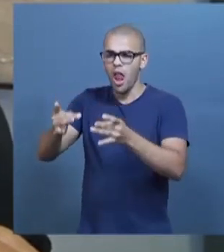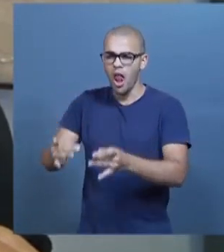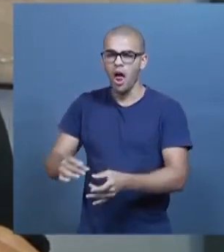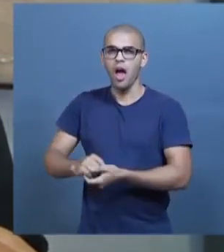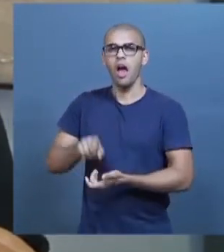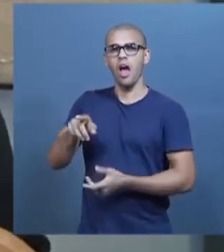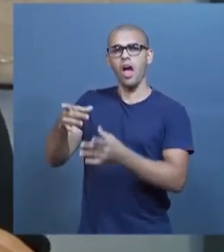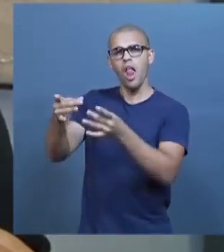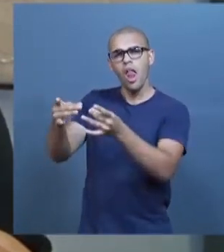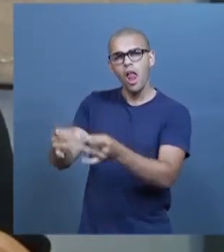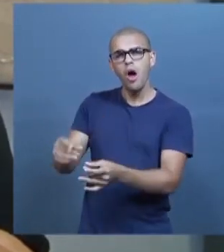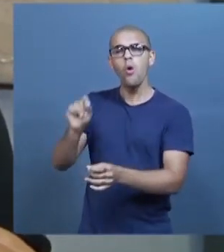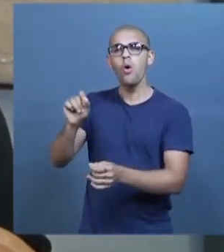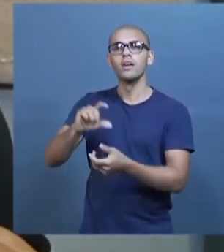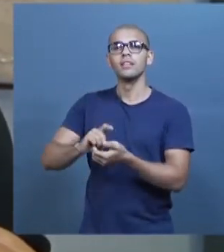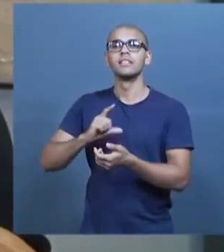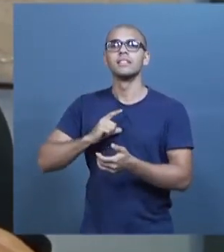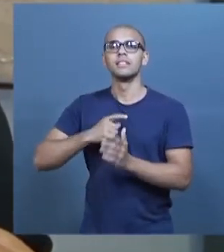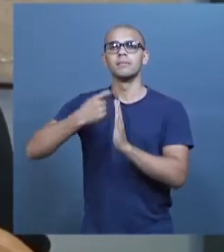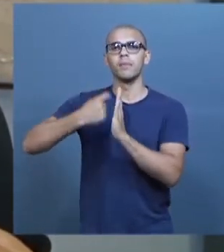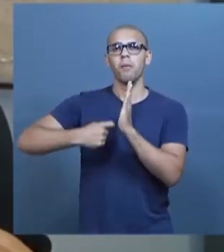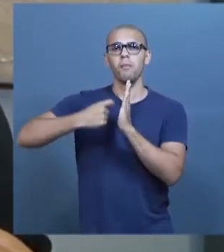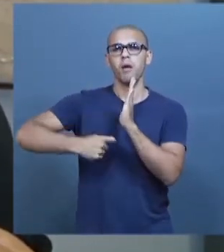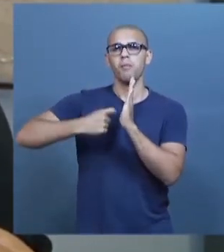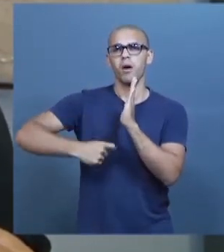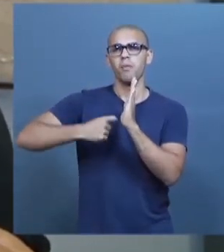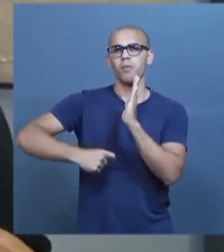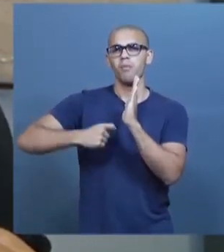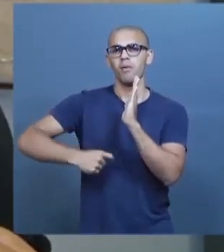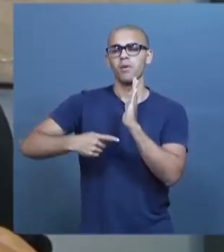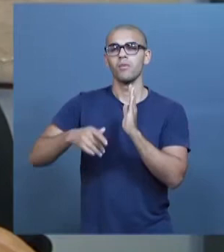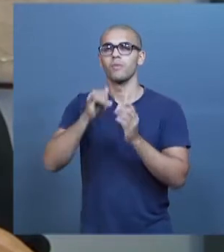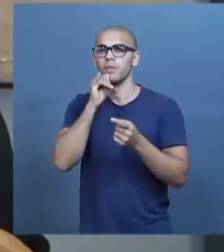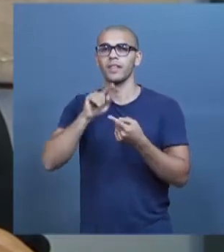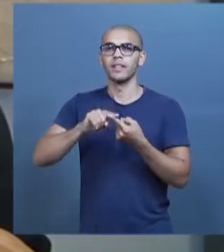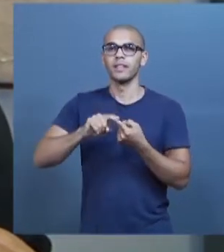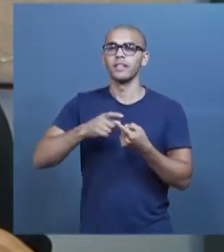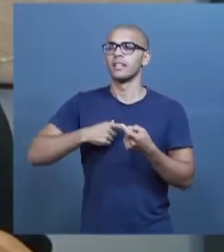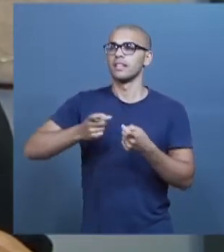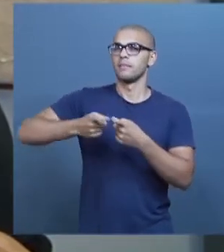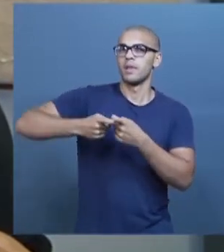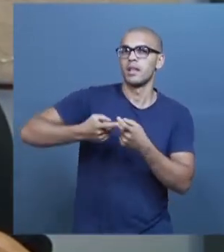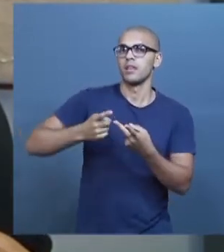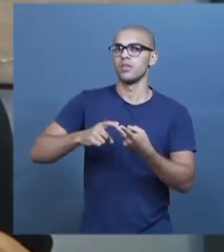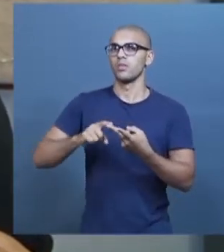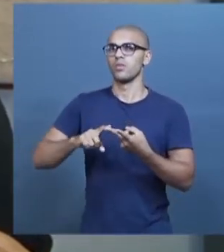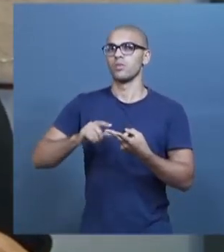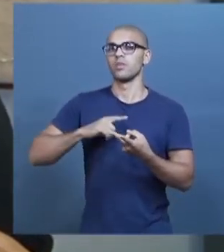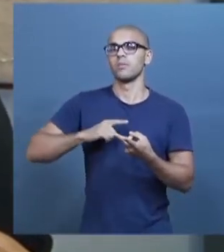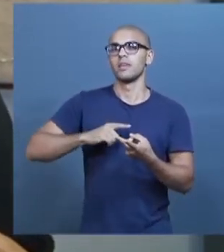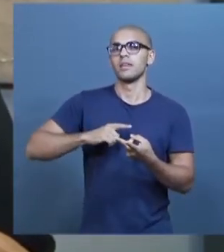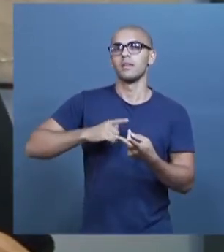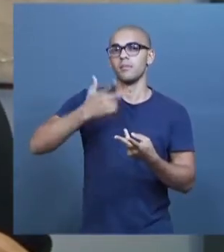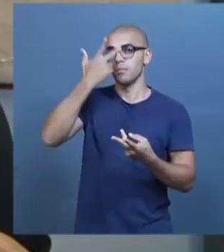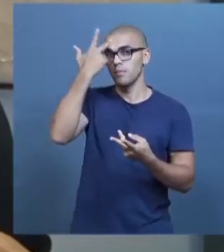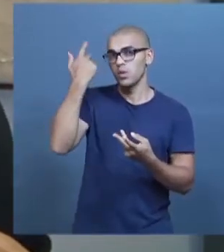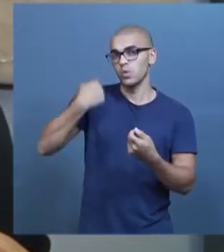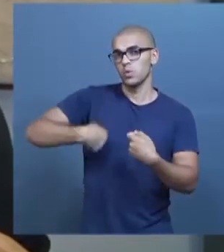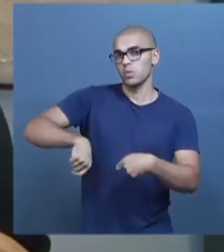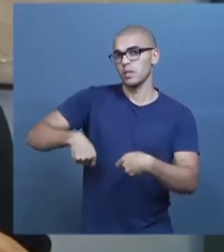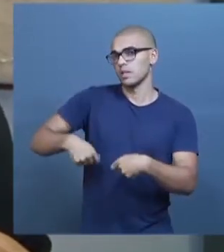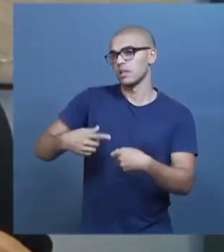deduções legais, né, que lhe forem cabíveis, ou seja, as despesas médicas, as despesas escolares, os dependentes, e no